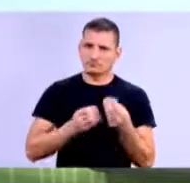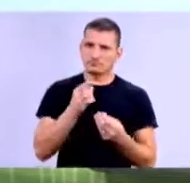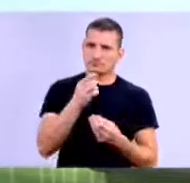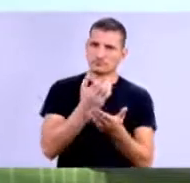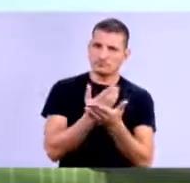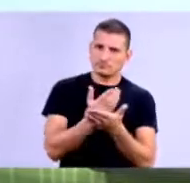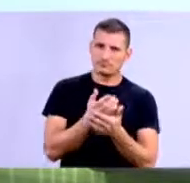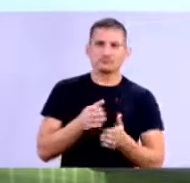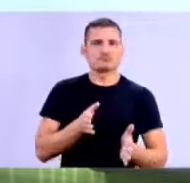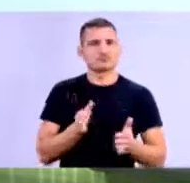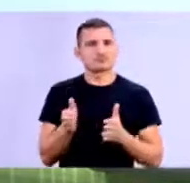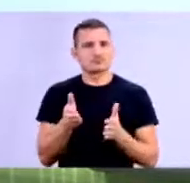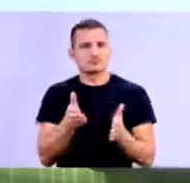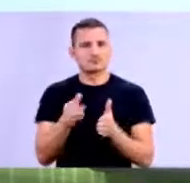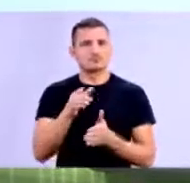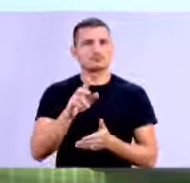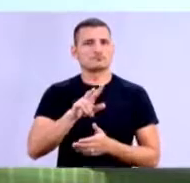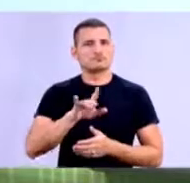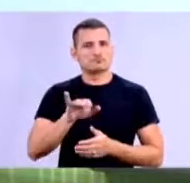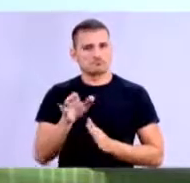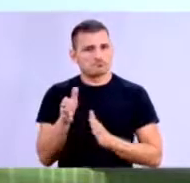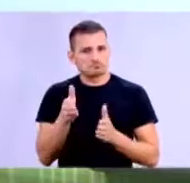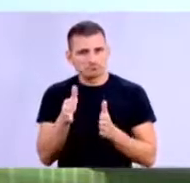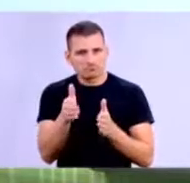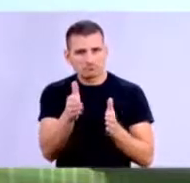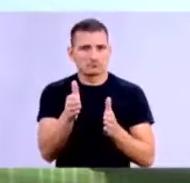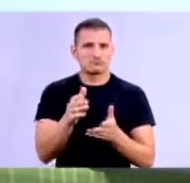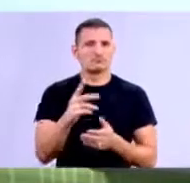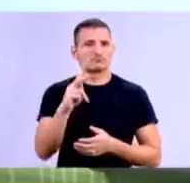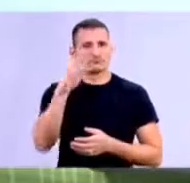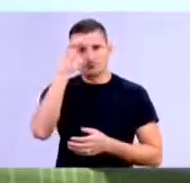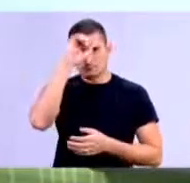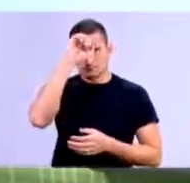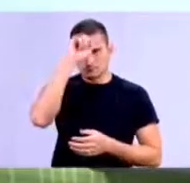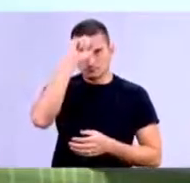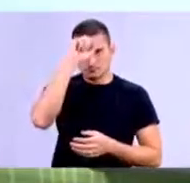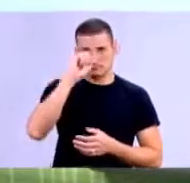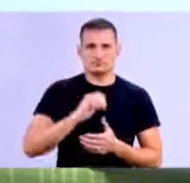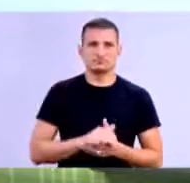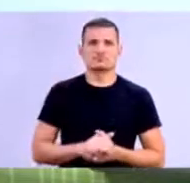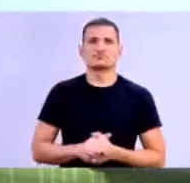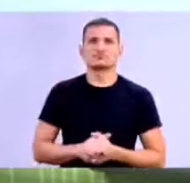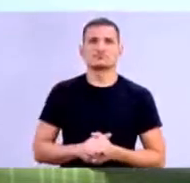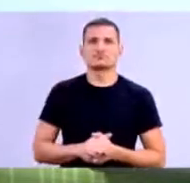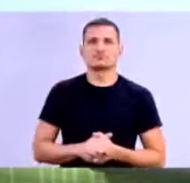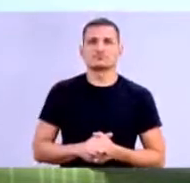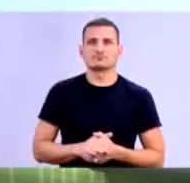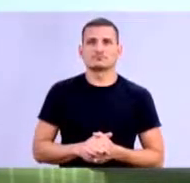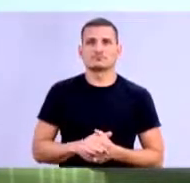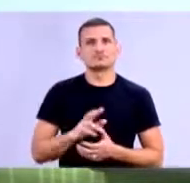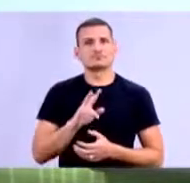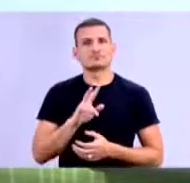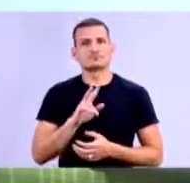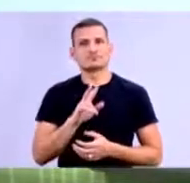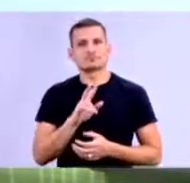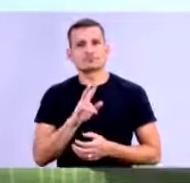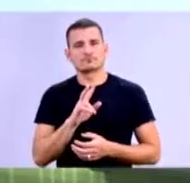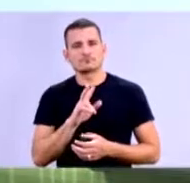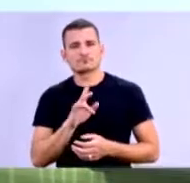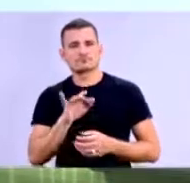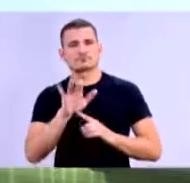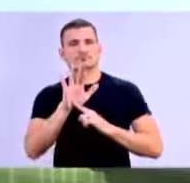os caminhos que você vai seguir para o teu aprendizado, vai estar demonstrando